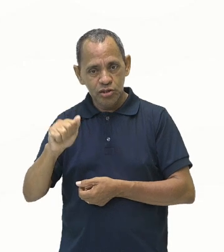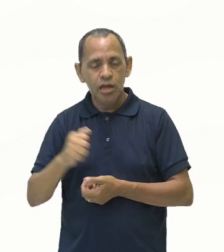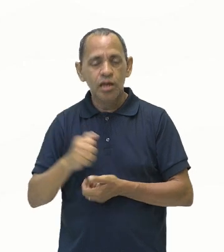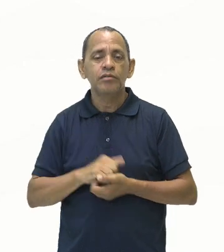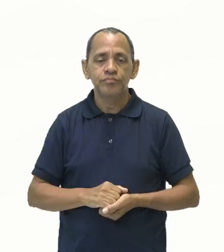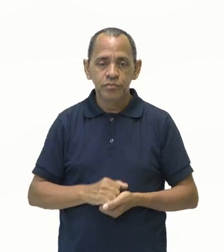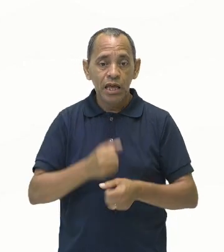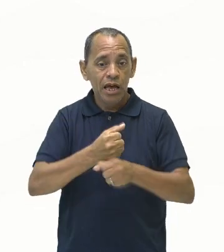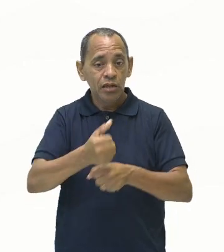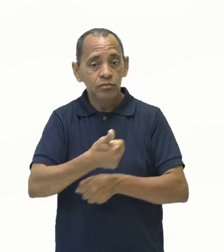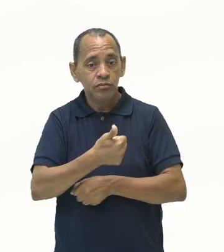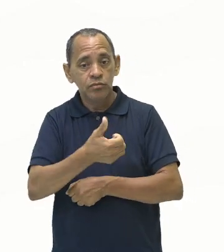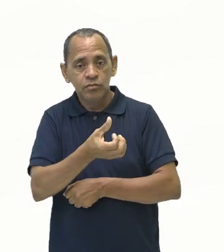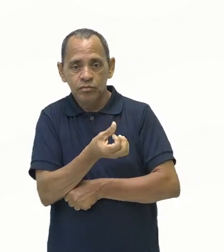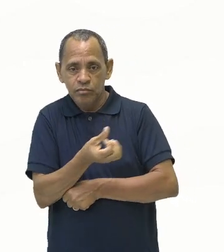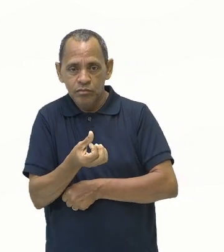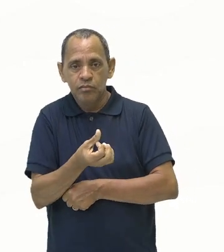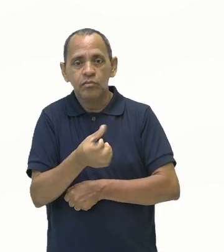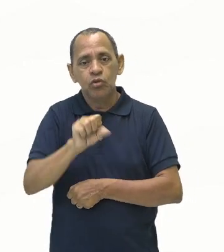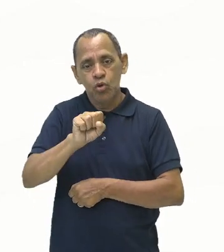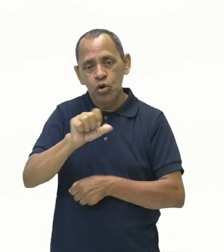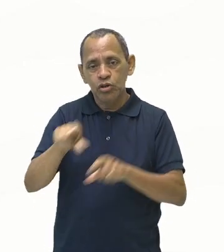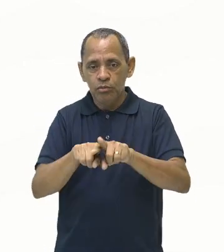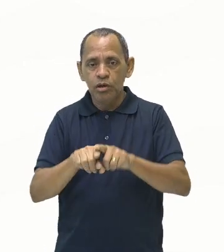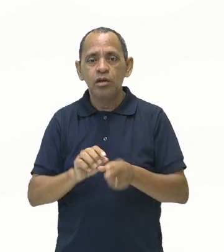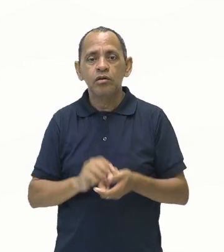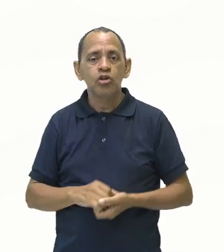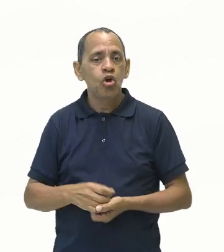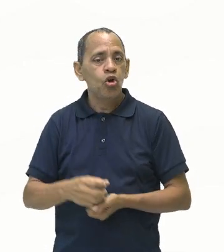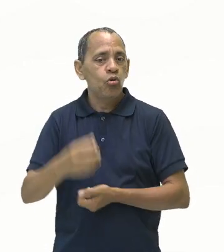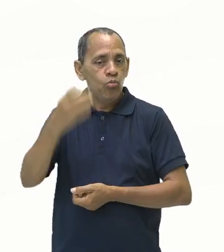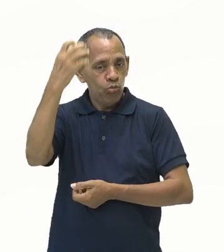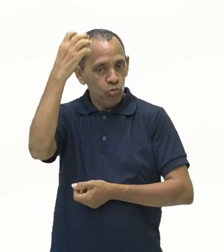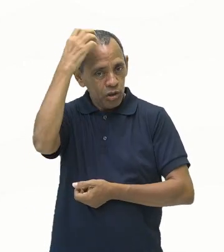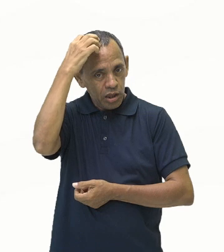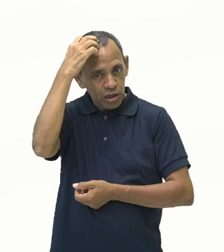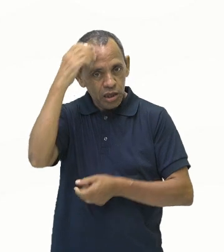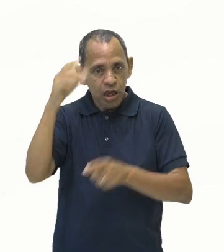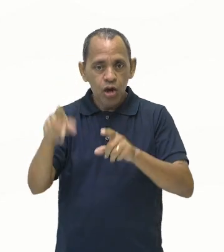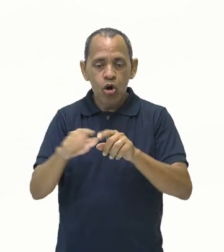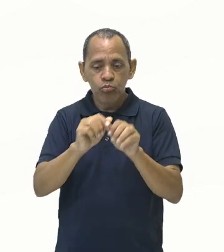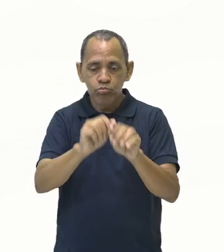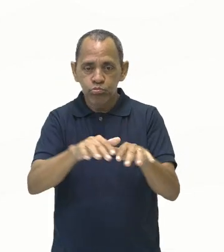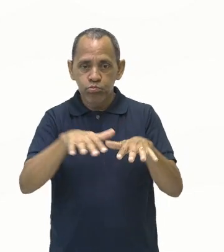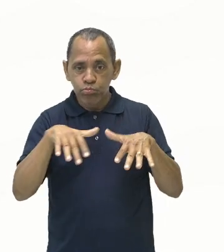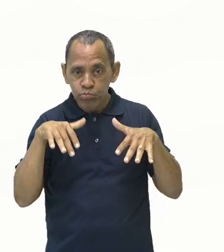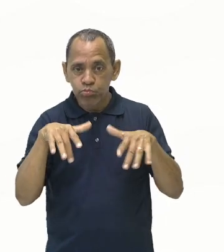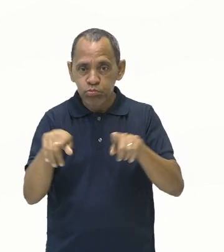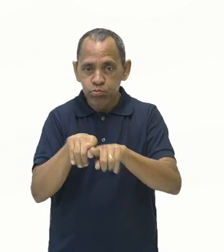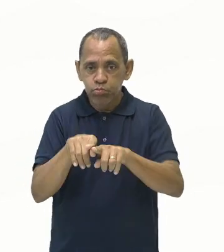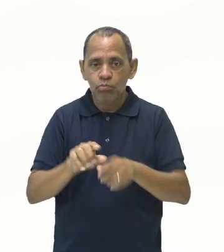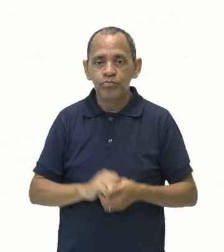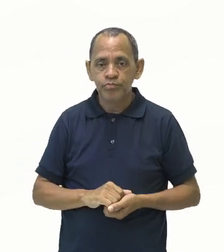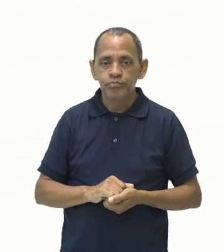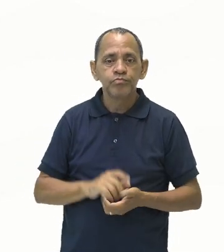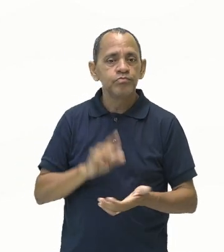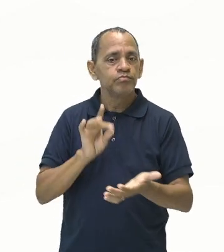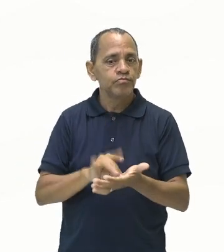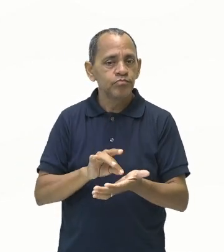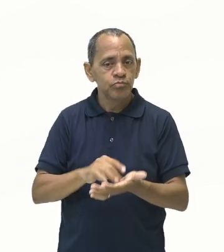1688. E ela se tornou uma monarquia parlamentar, ou seja, o